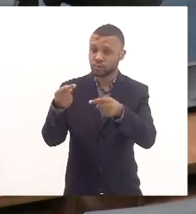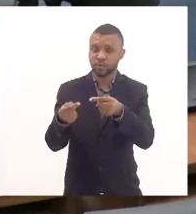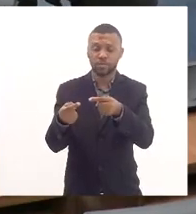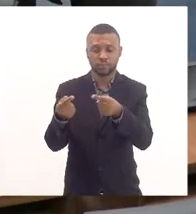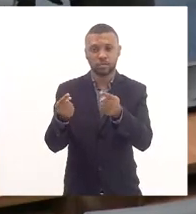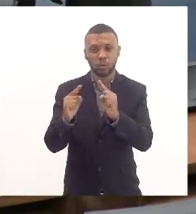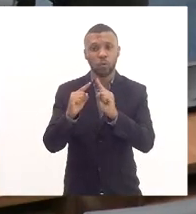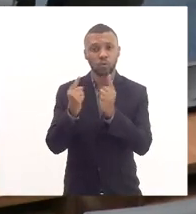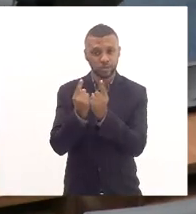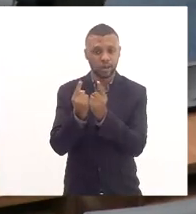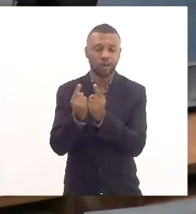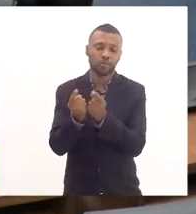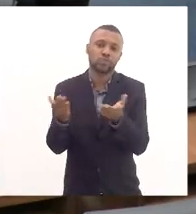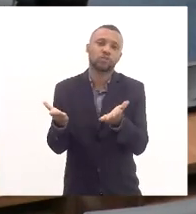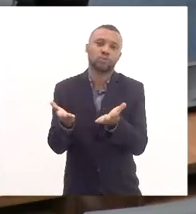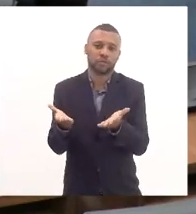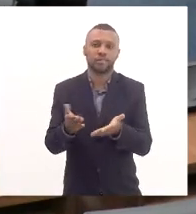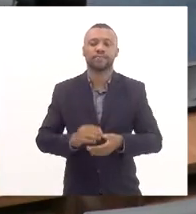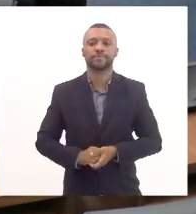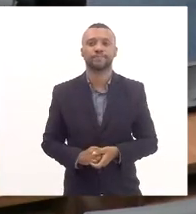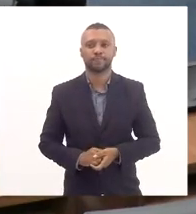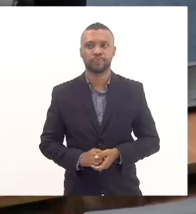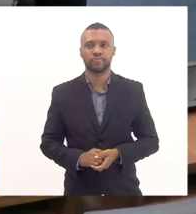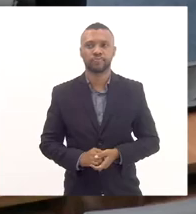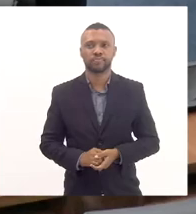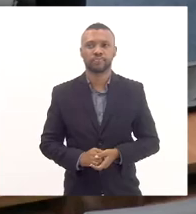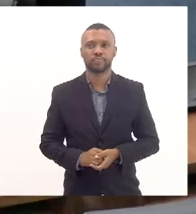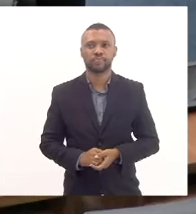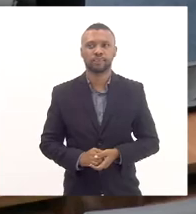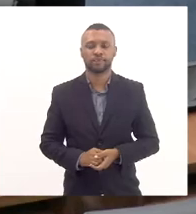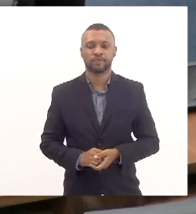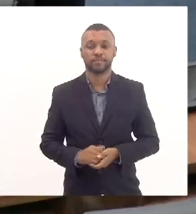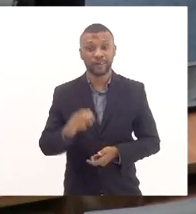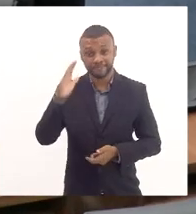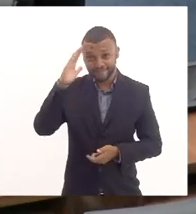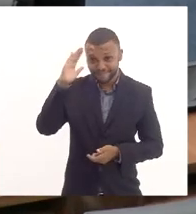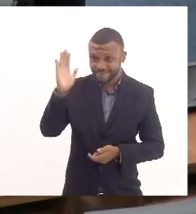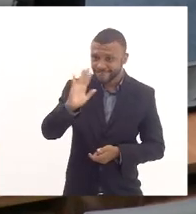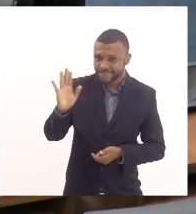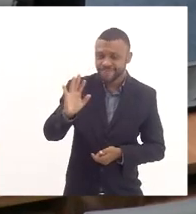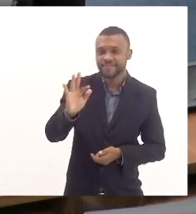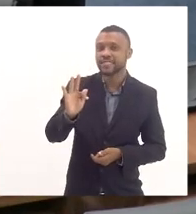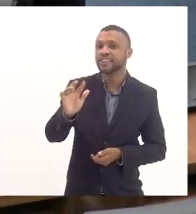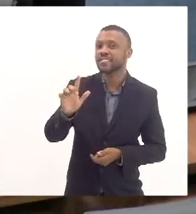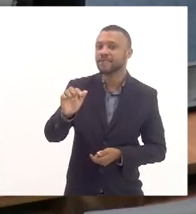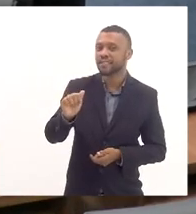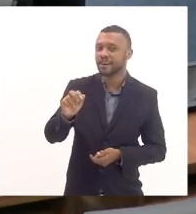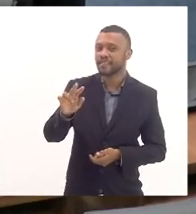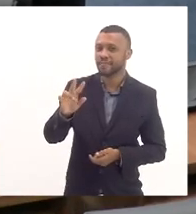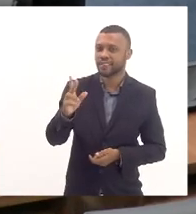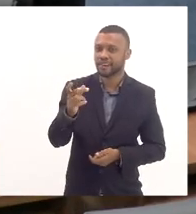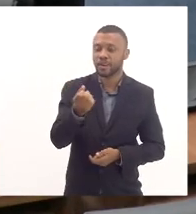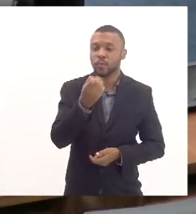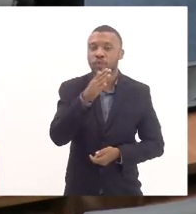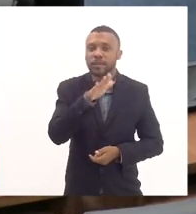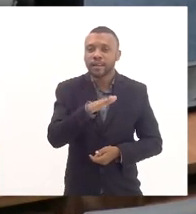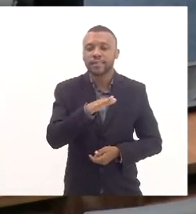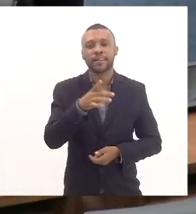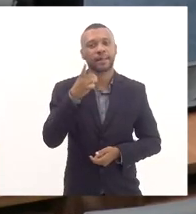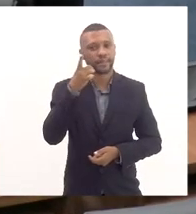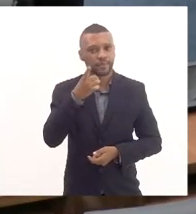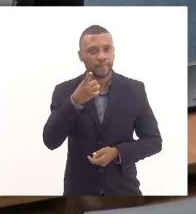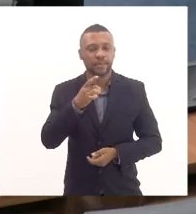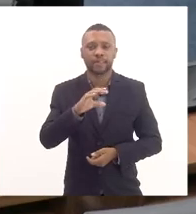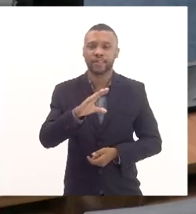a sessão ordinária Oi Flavinha Oi boa tarde já está da Célia